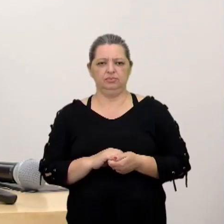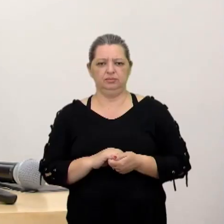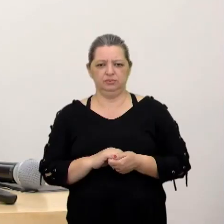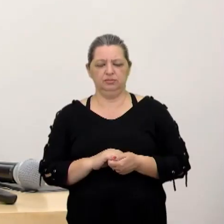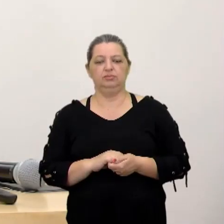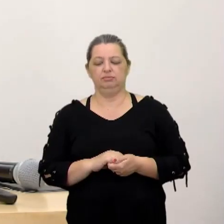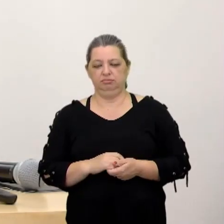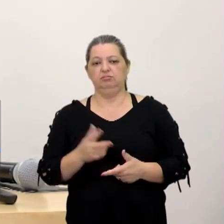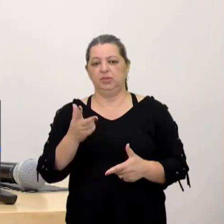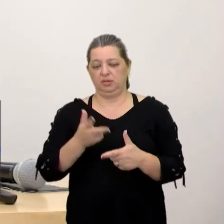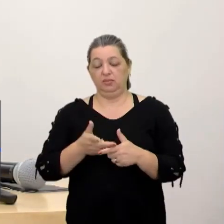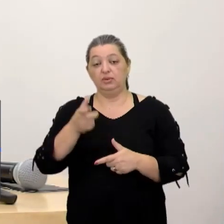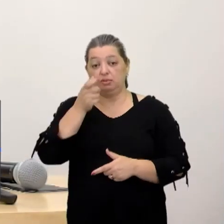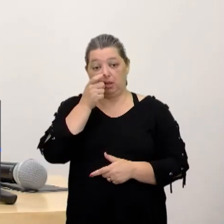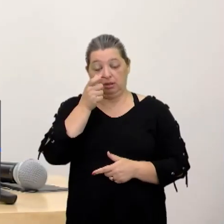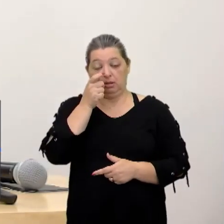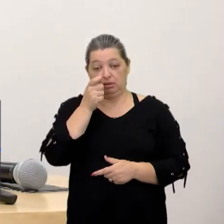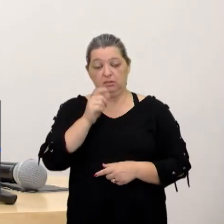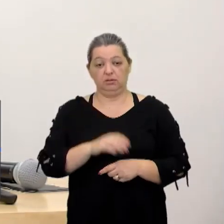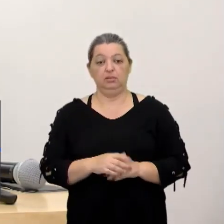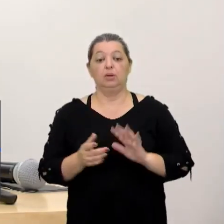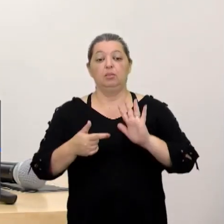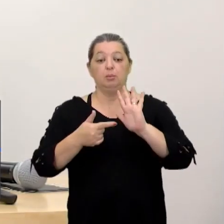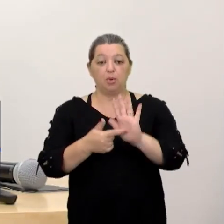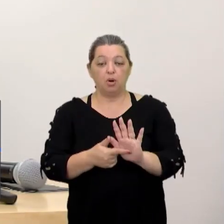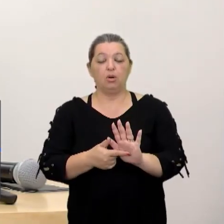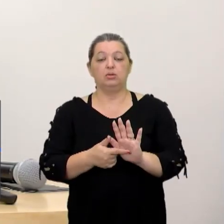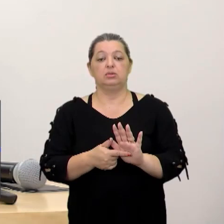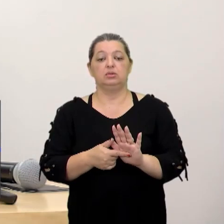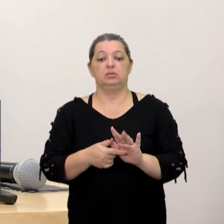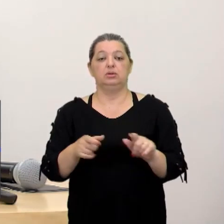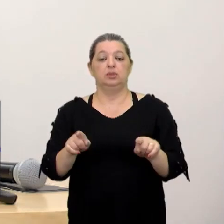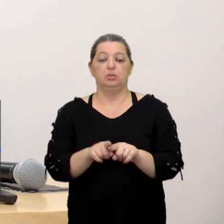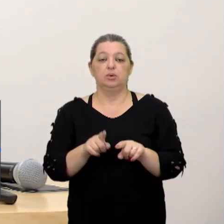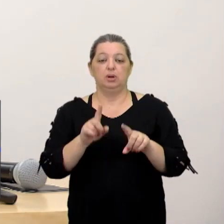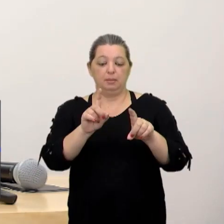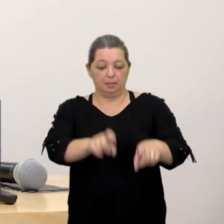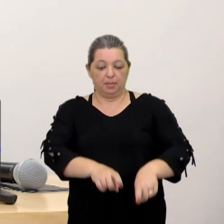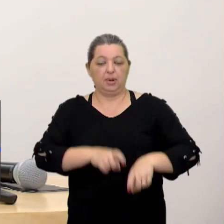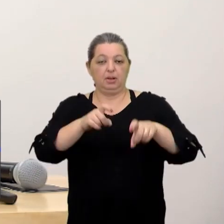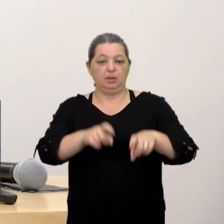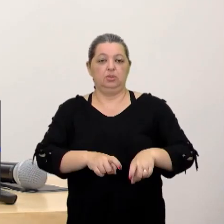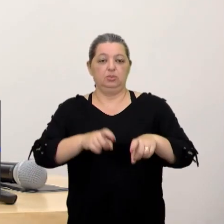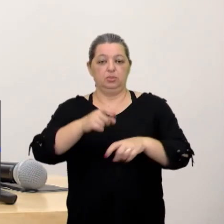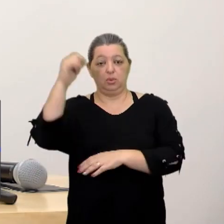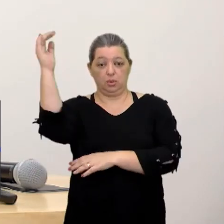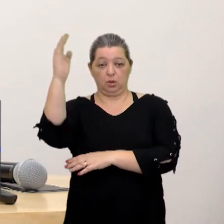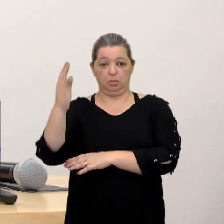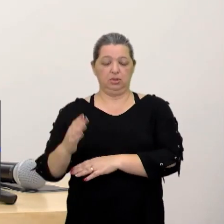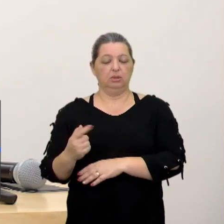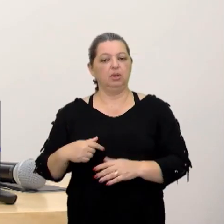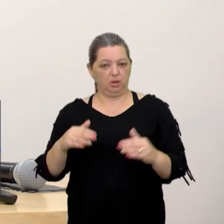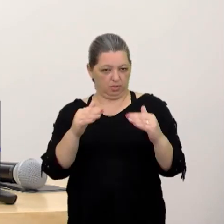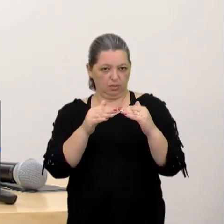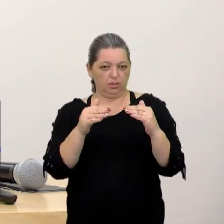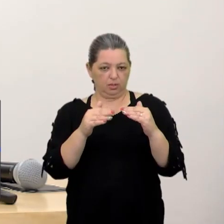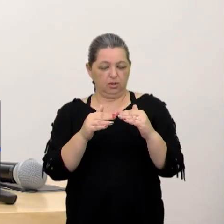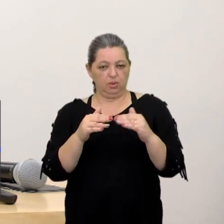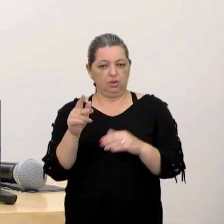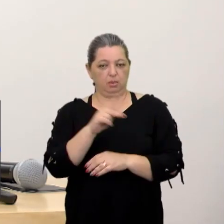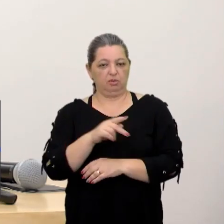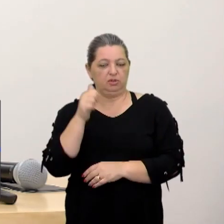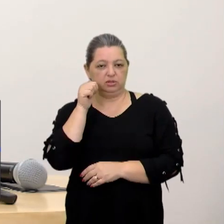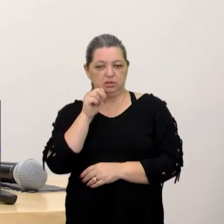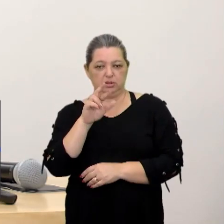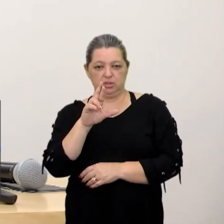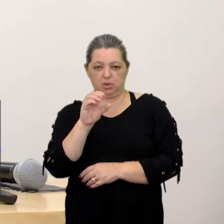É isso aí. O vídeo é bastante interessante, que mostra, né, o aspecto aí da agricultura brasileira, né? E eu concordo com a professora Rosana, que você viu aí